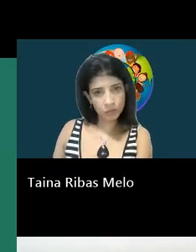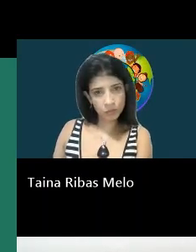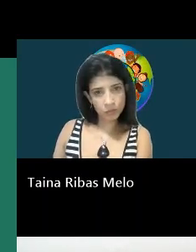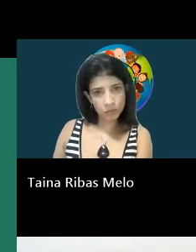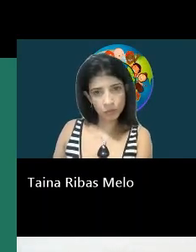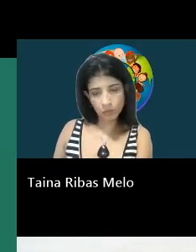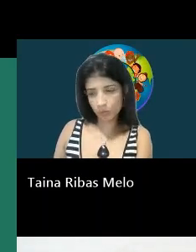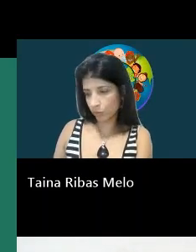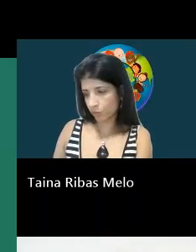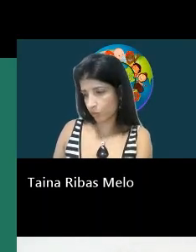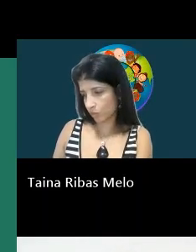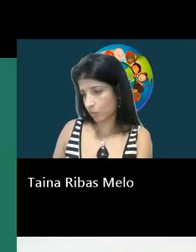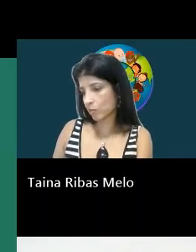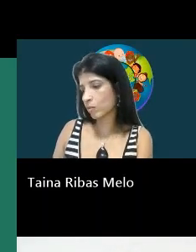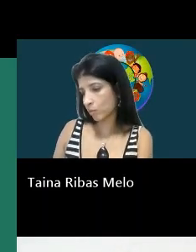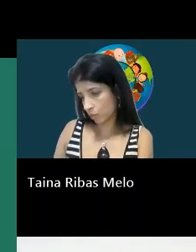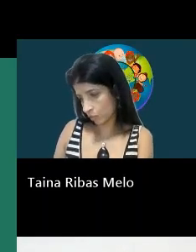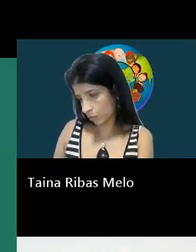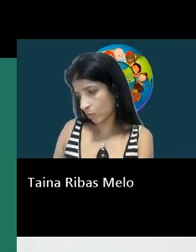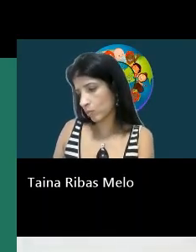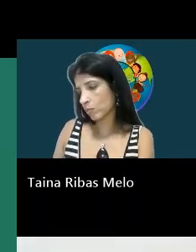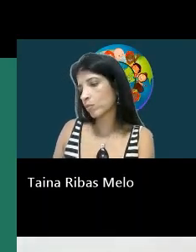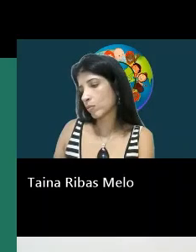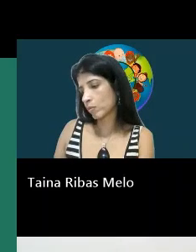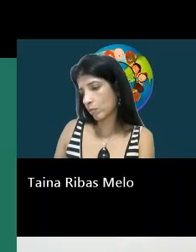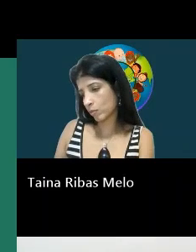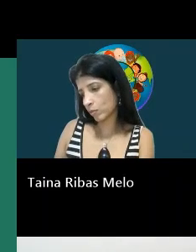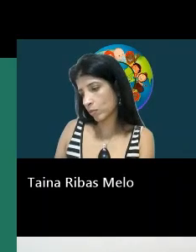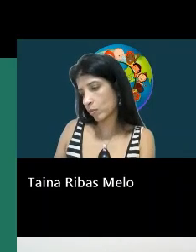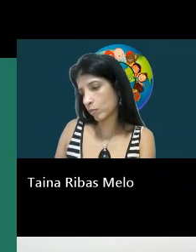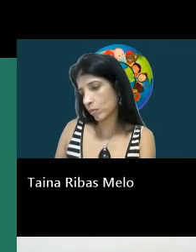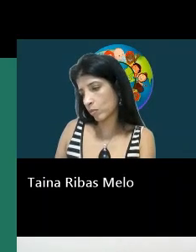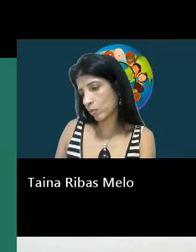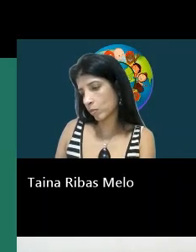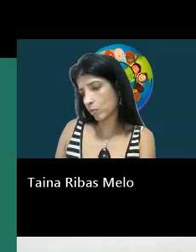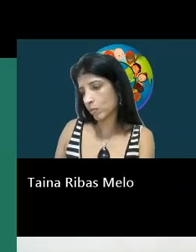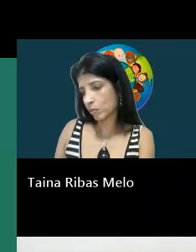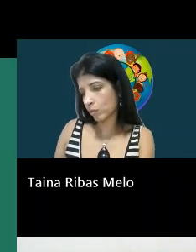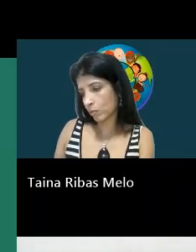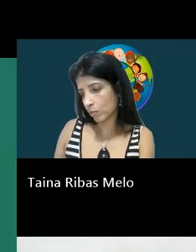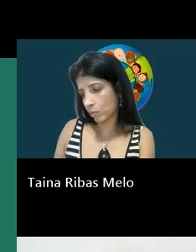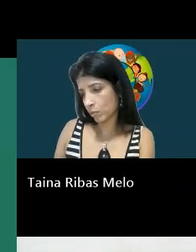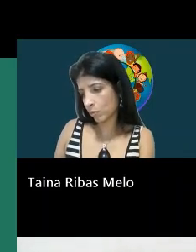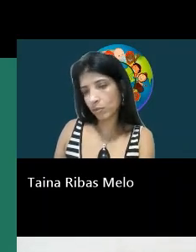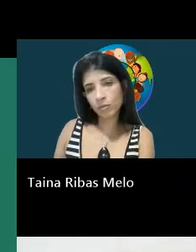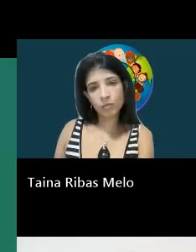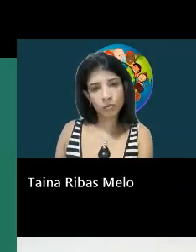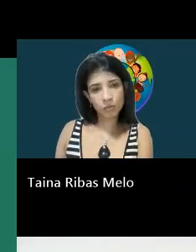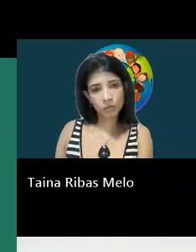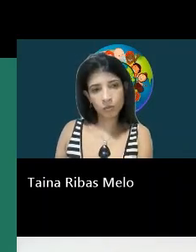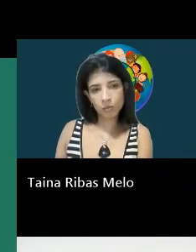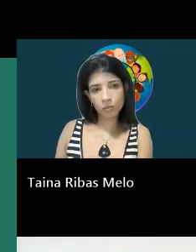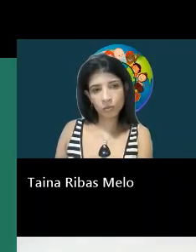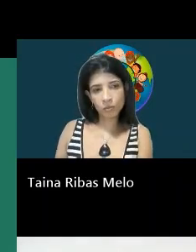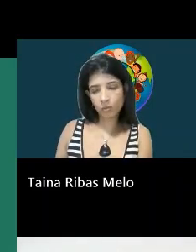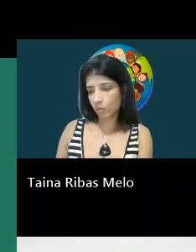na versão reduzida, com 12 perguntas, afirmações e organizadas em três fatores. Esses fatores são